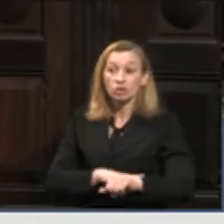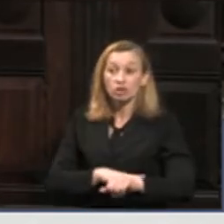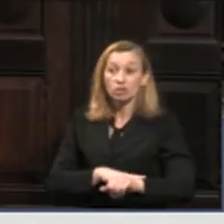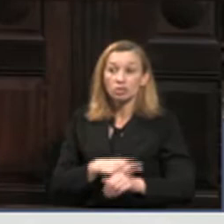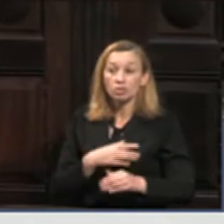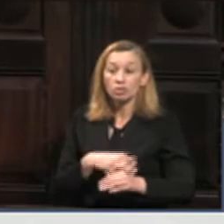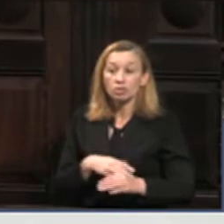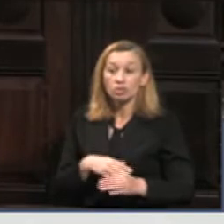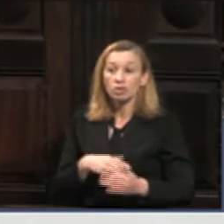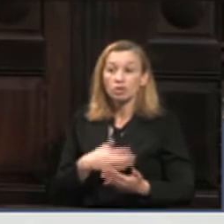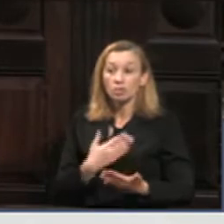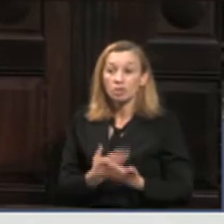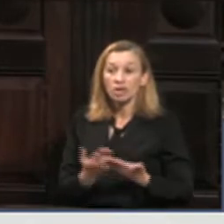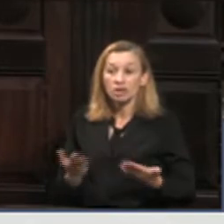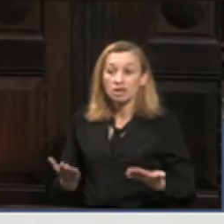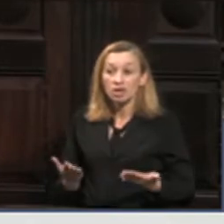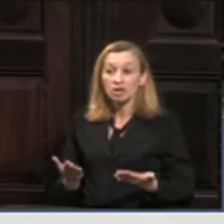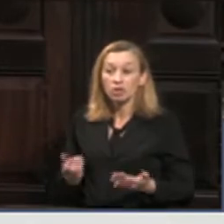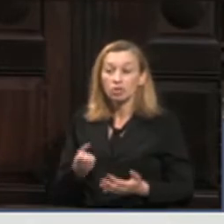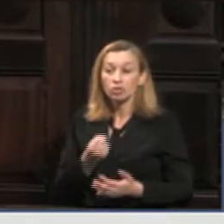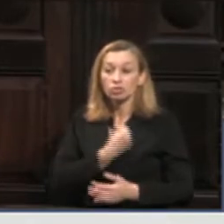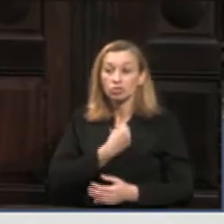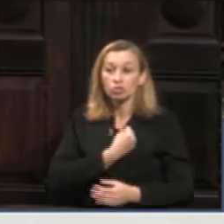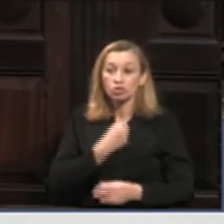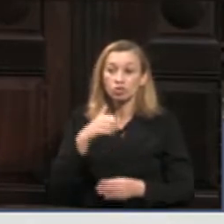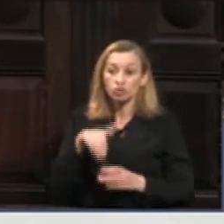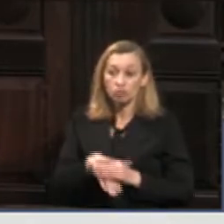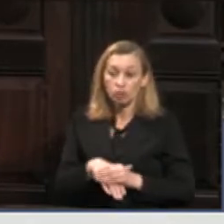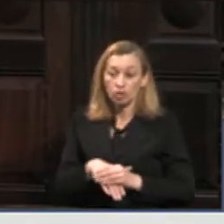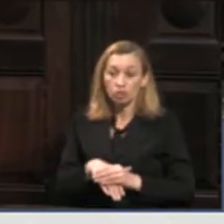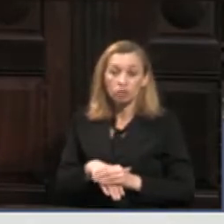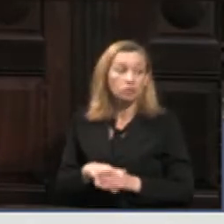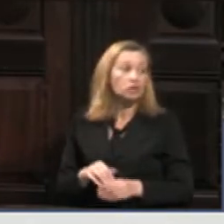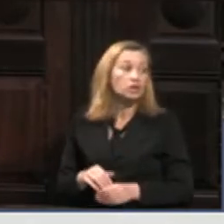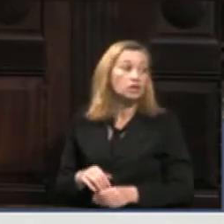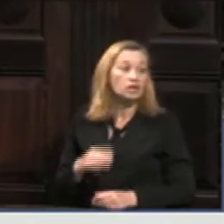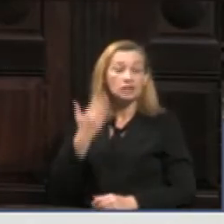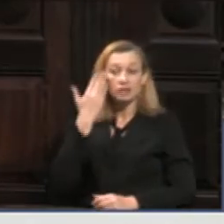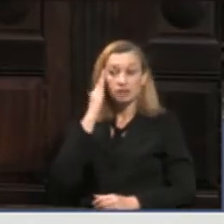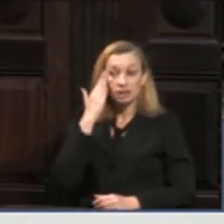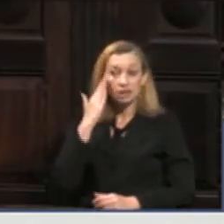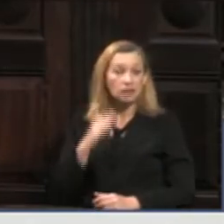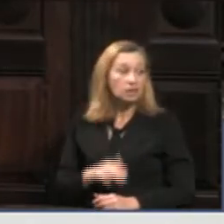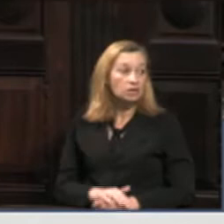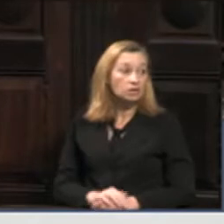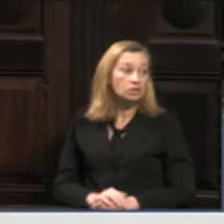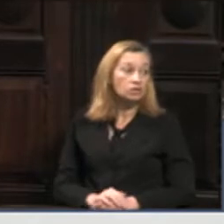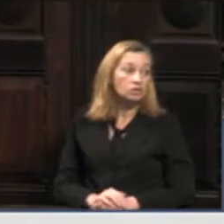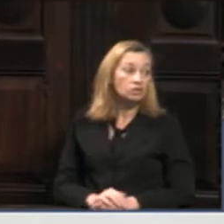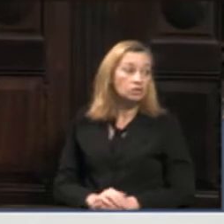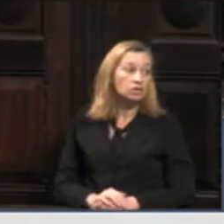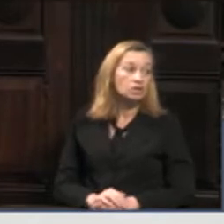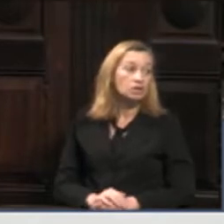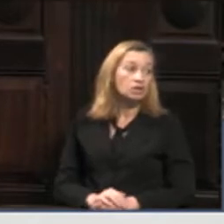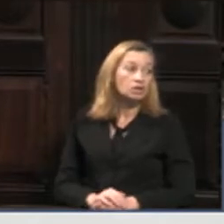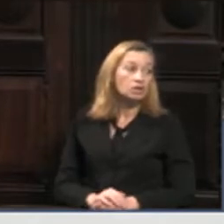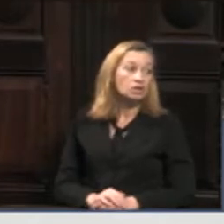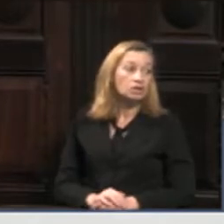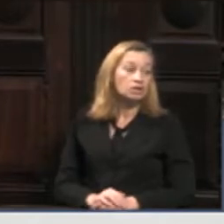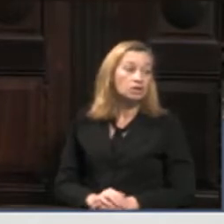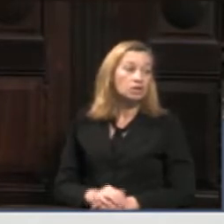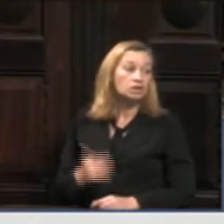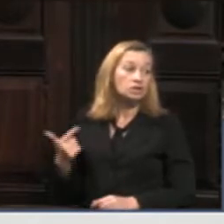votos derrotados e 6 votos entendendo que a condenação em segunda instância